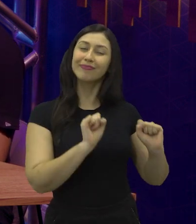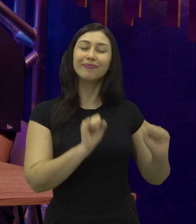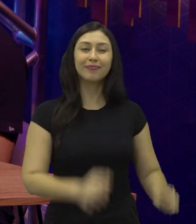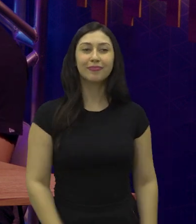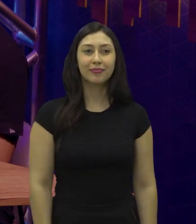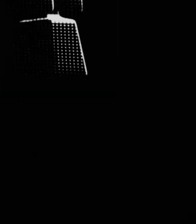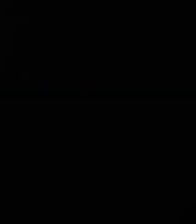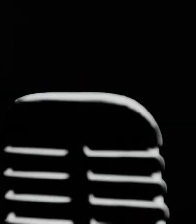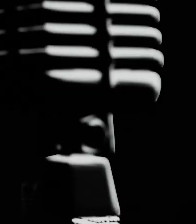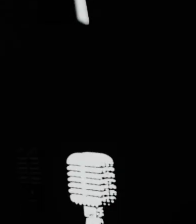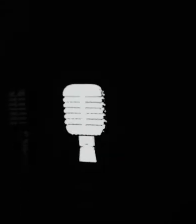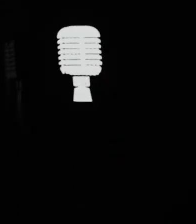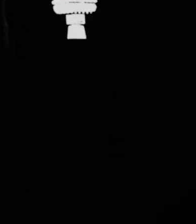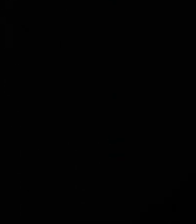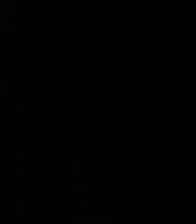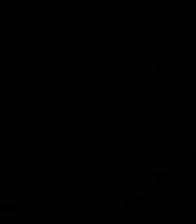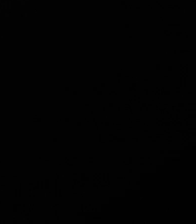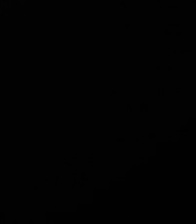ser? Pode ser.